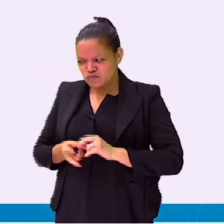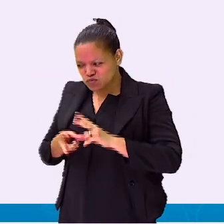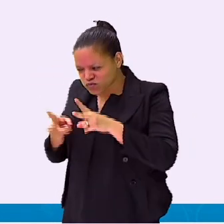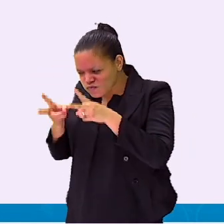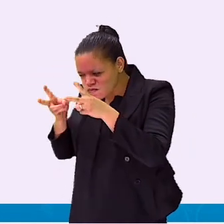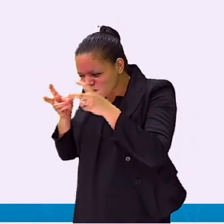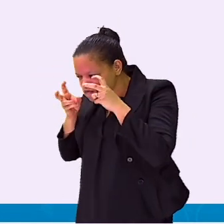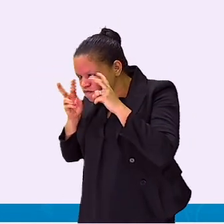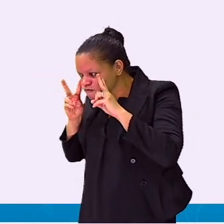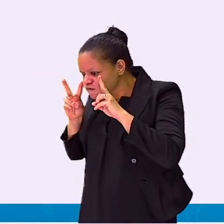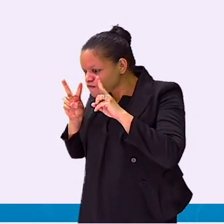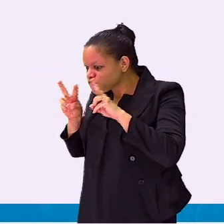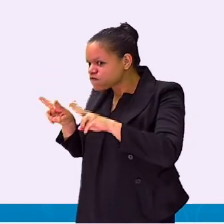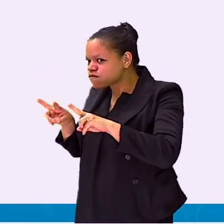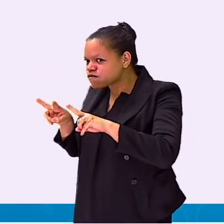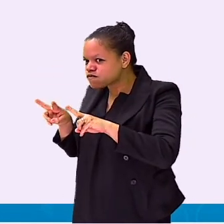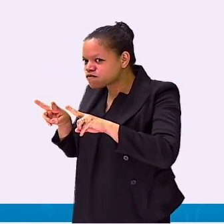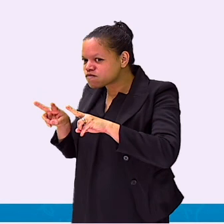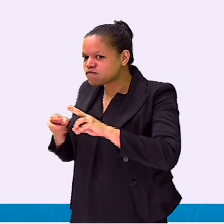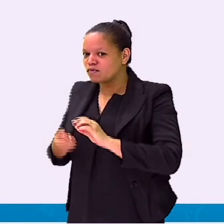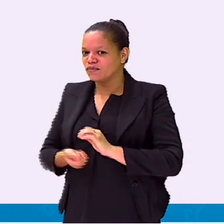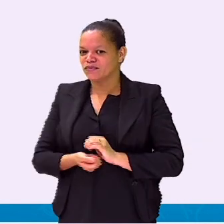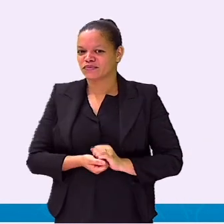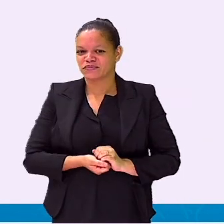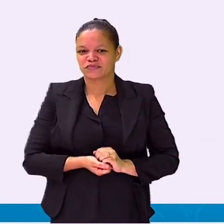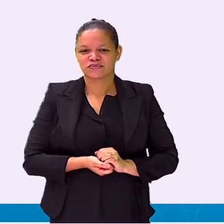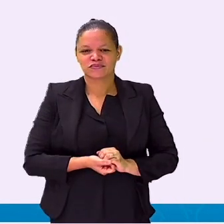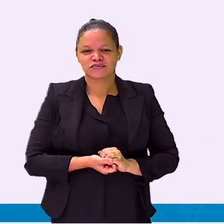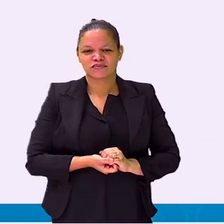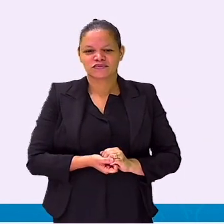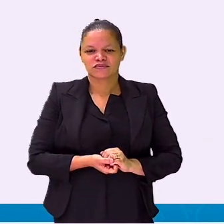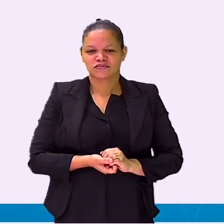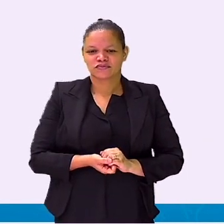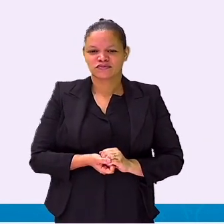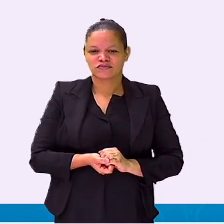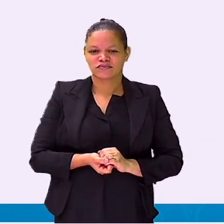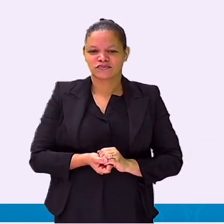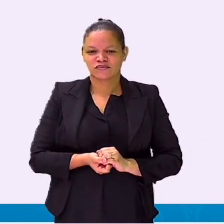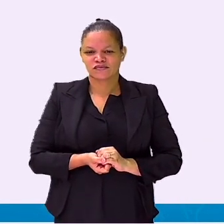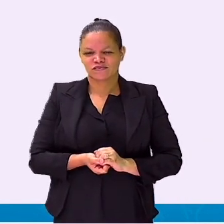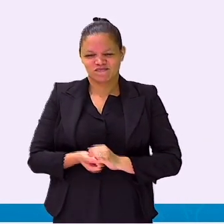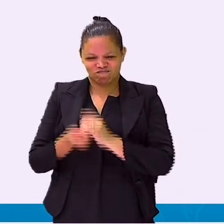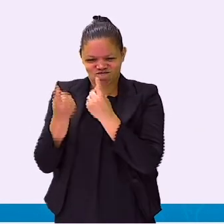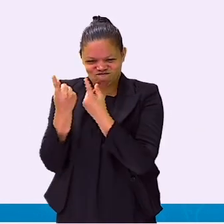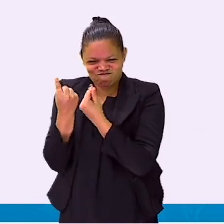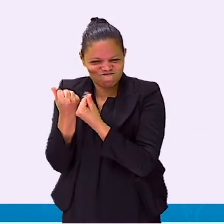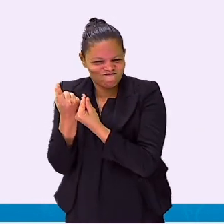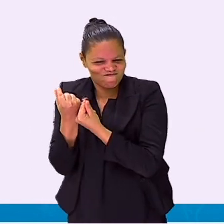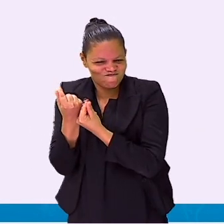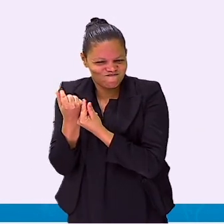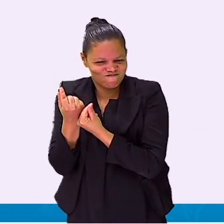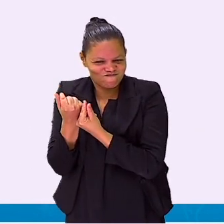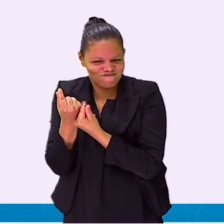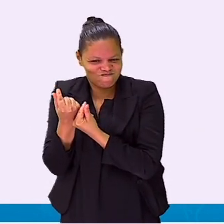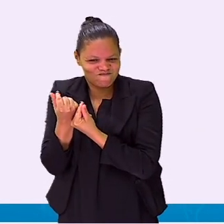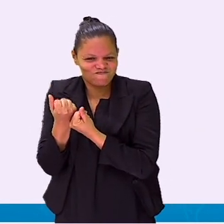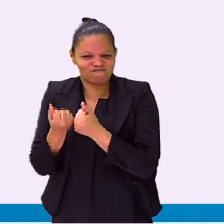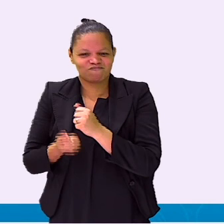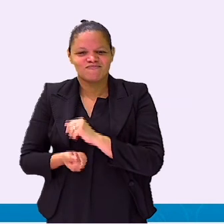butuca, de olho. Cheio da grana, cheio de